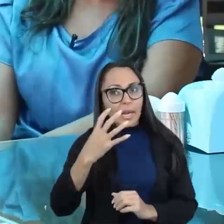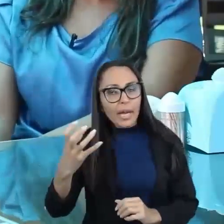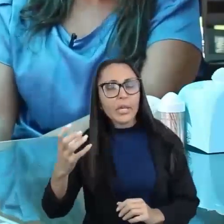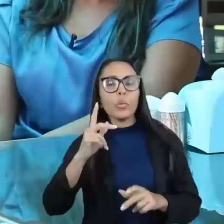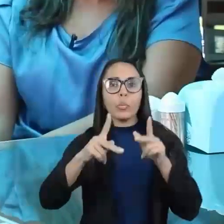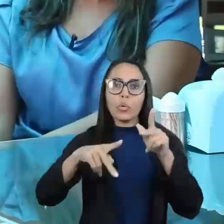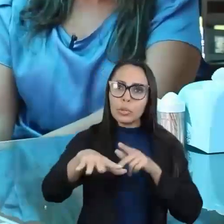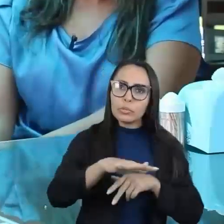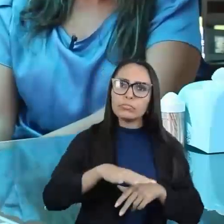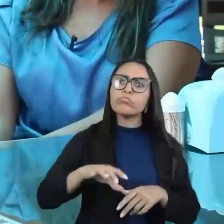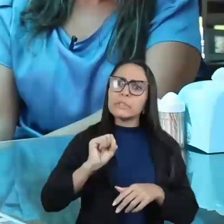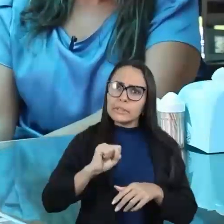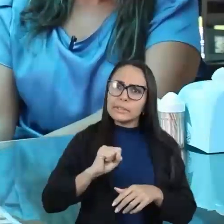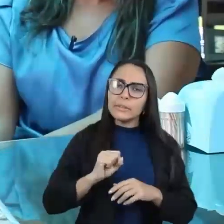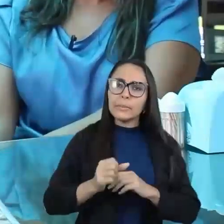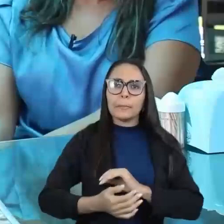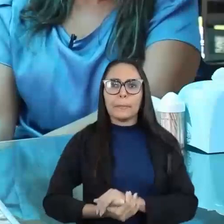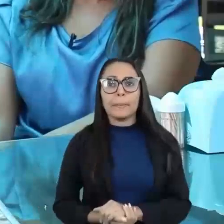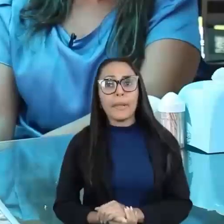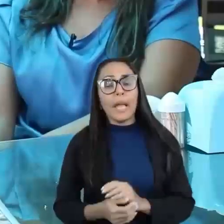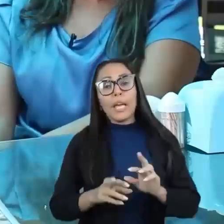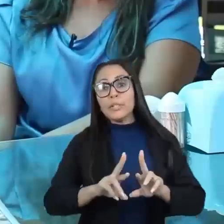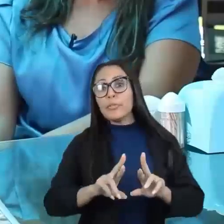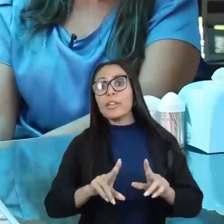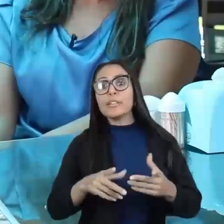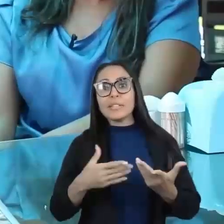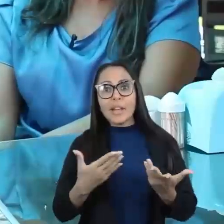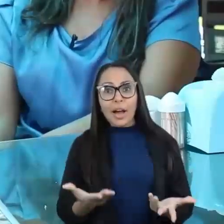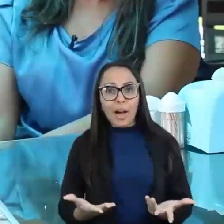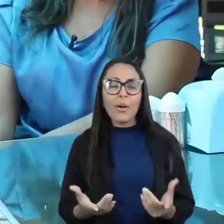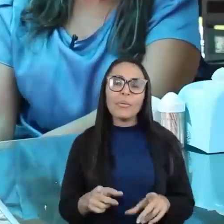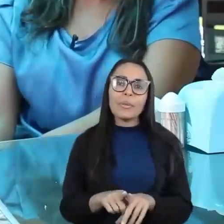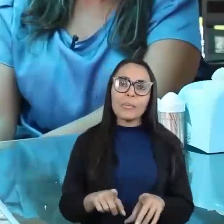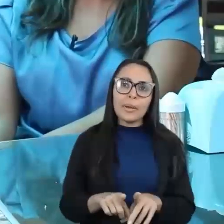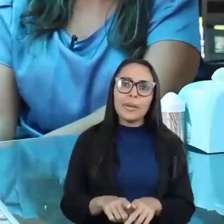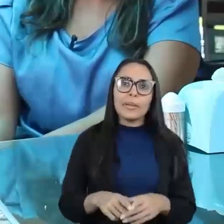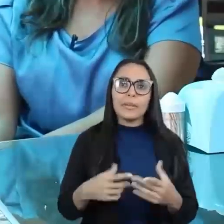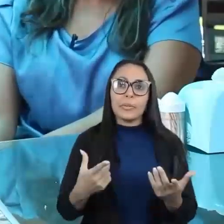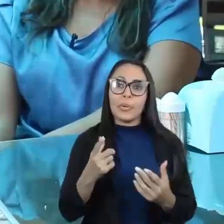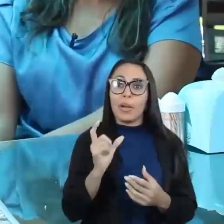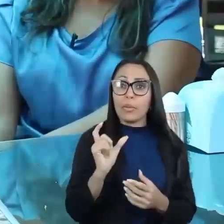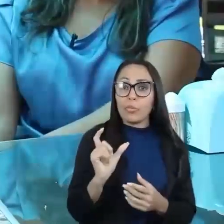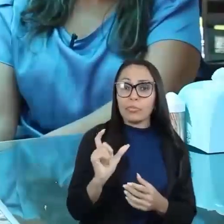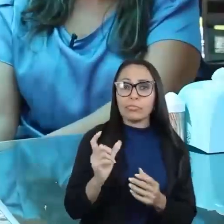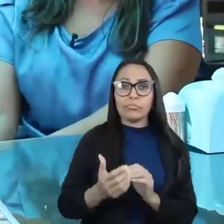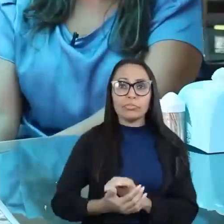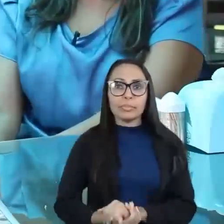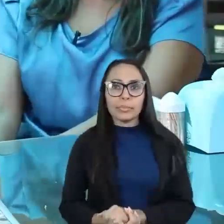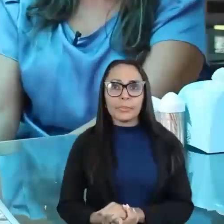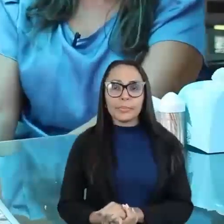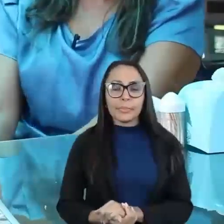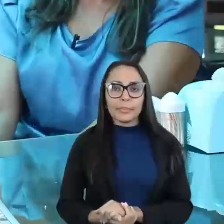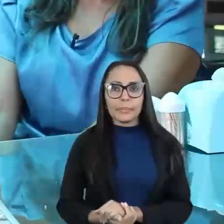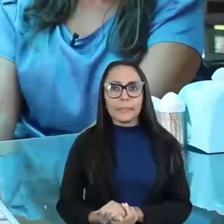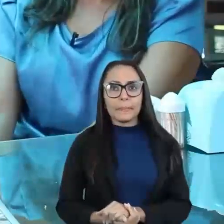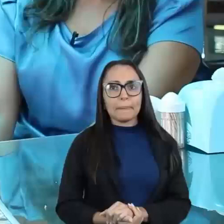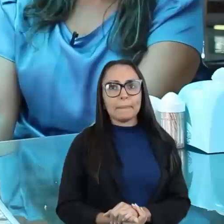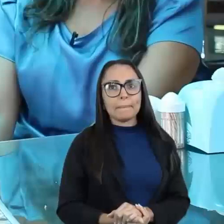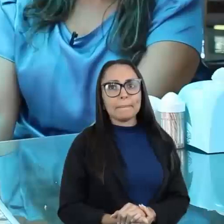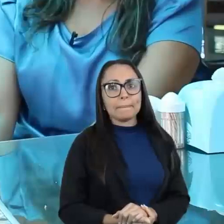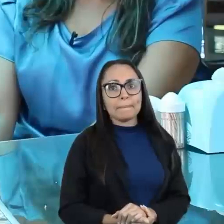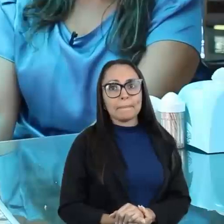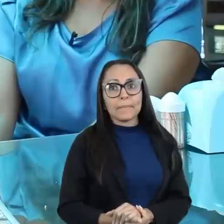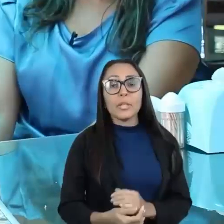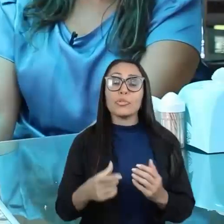né? Que a gente é o diferencial também, né? Cartão refeição não é todas as lojas que aceitam. E isso traz